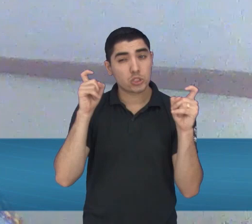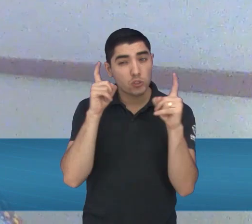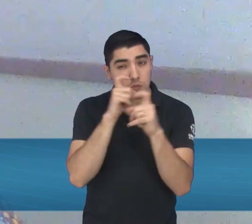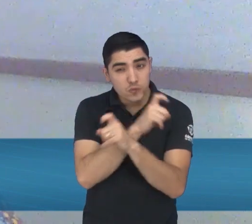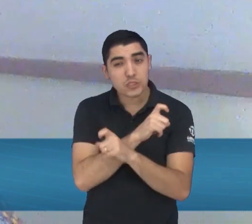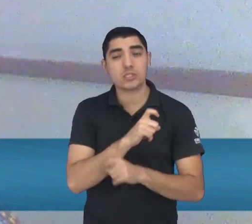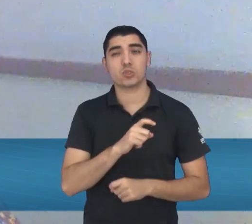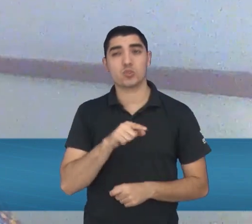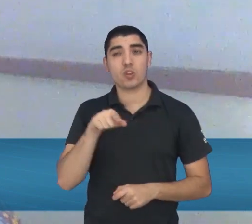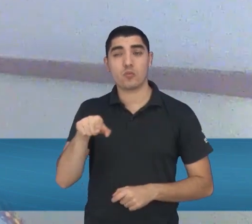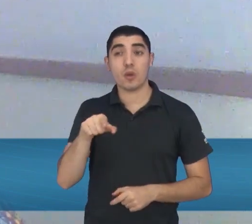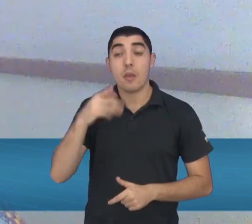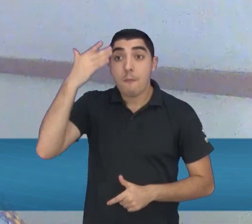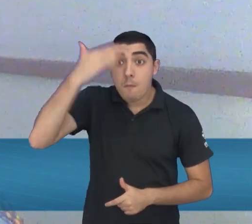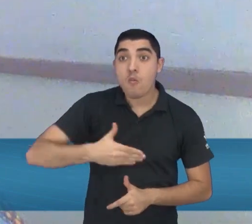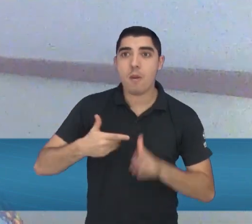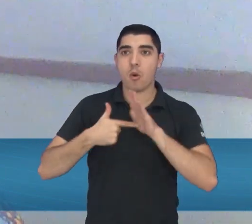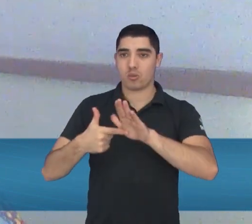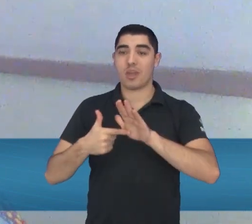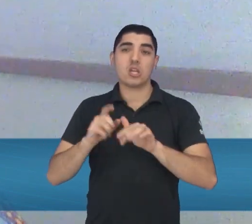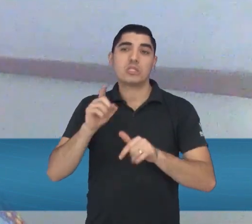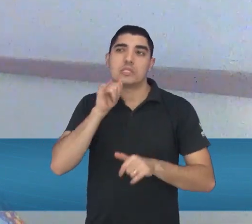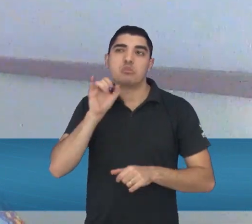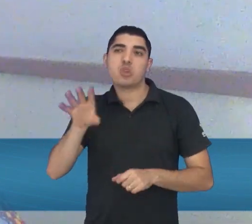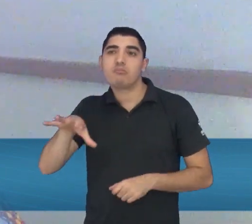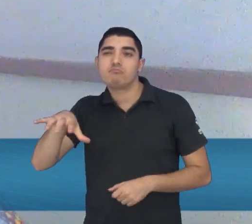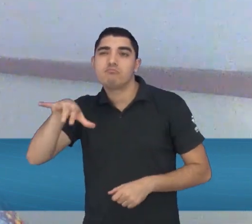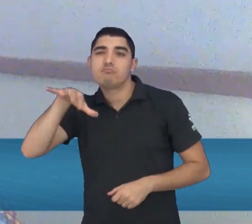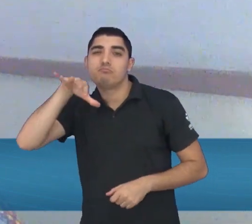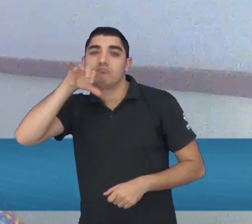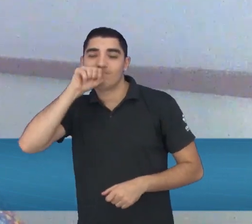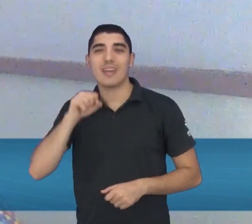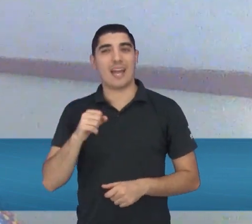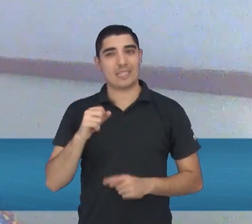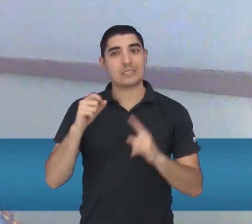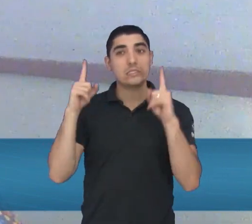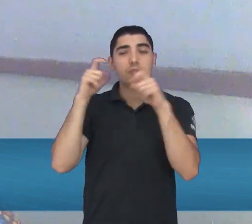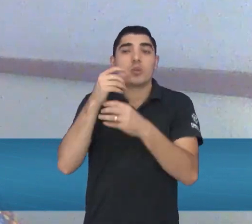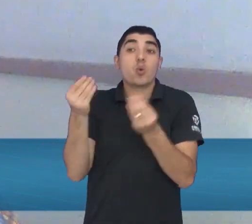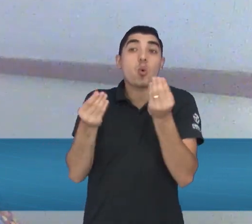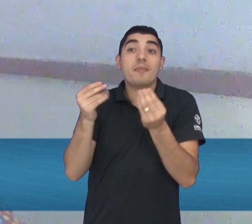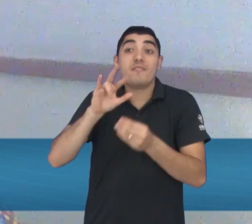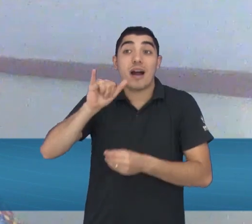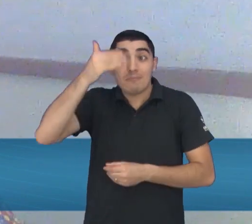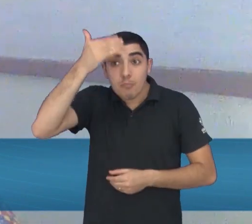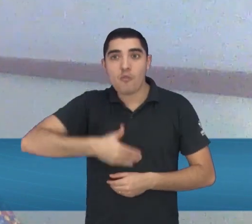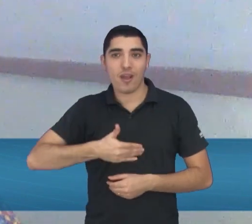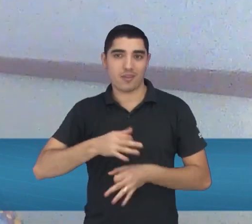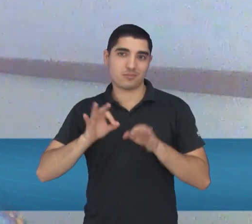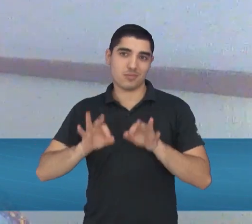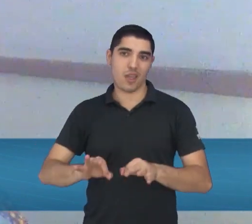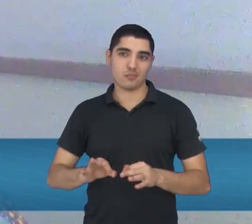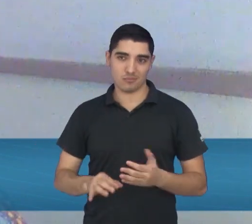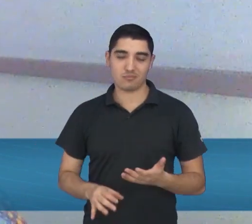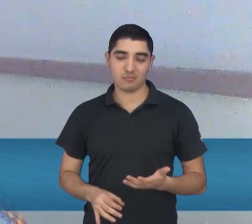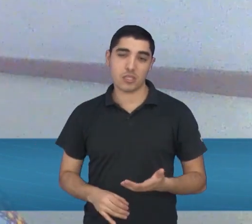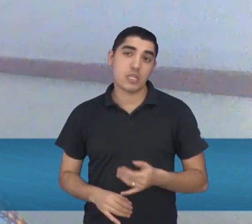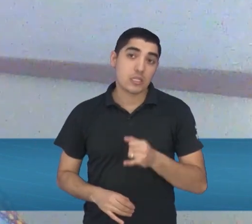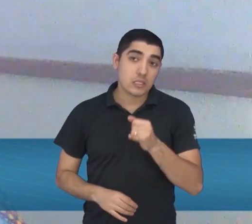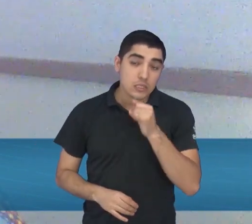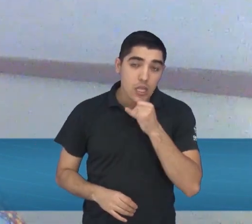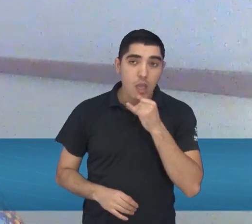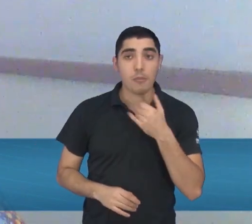da fumaça, eu acho que complica um pouco para a gente comprovar e multar a unidade. Então,